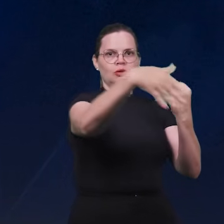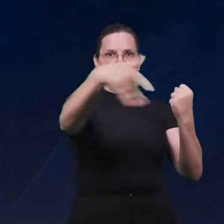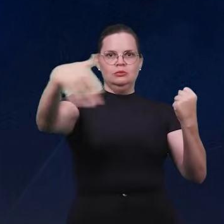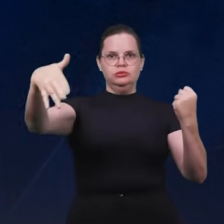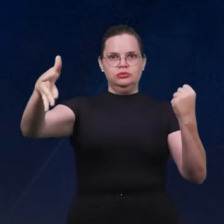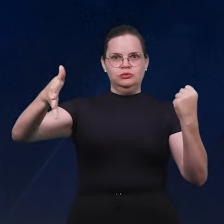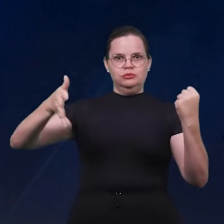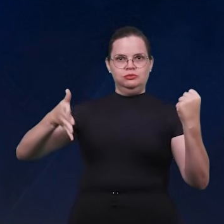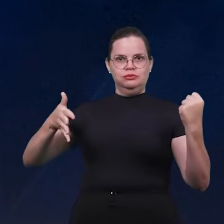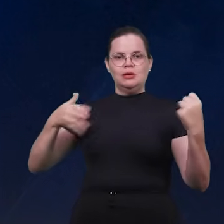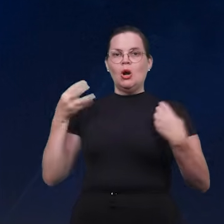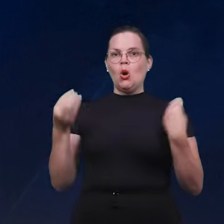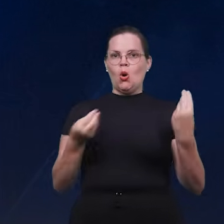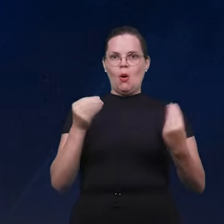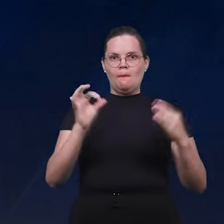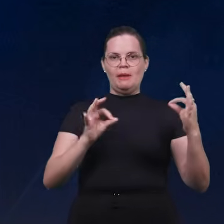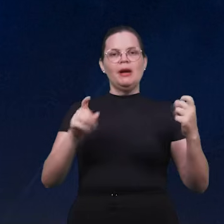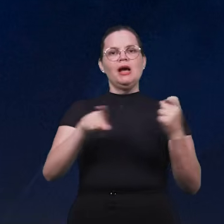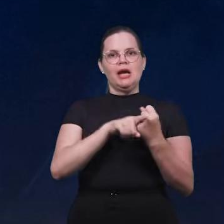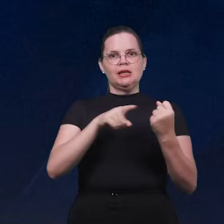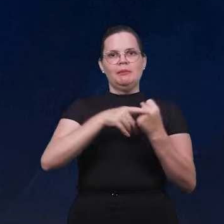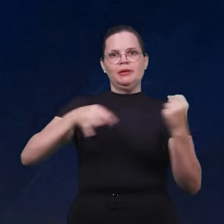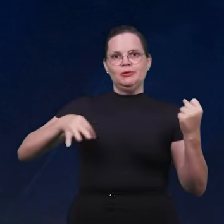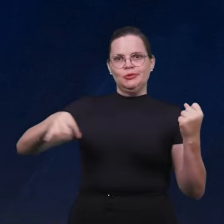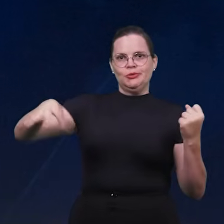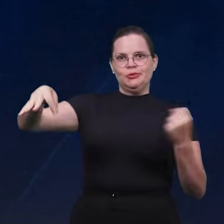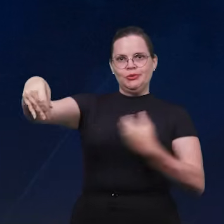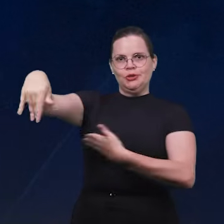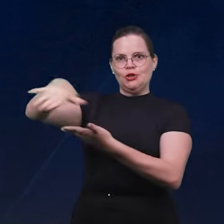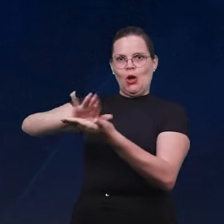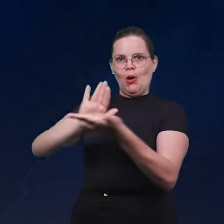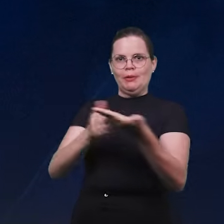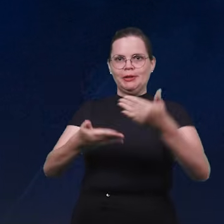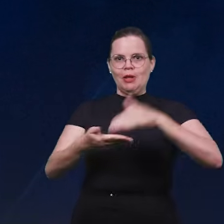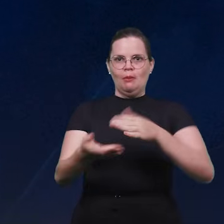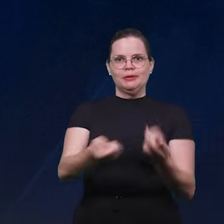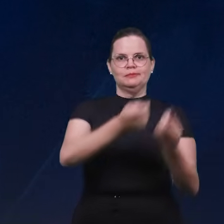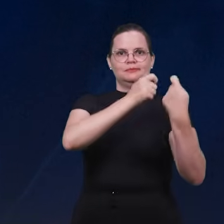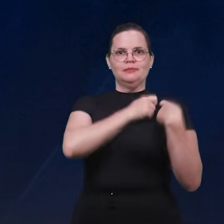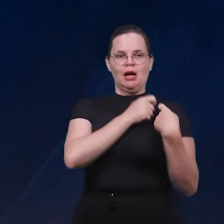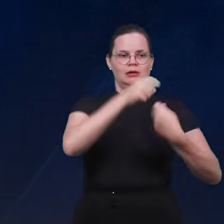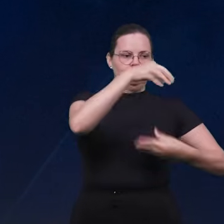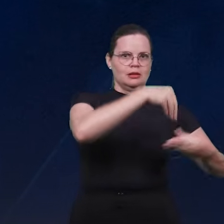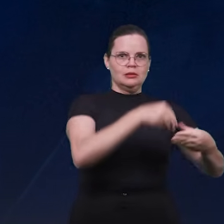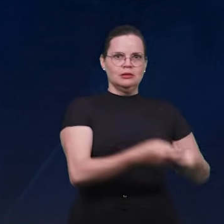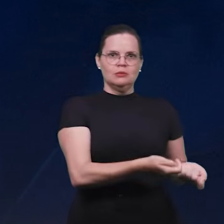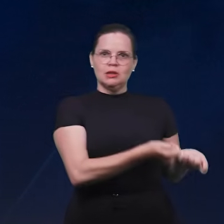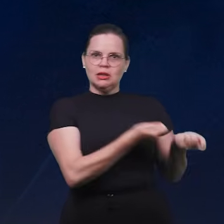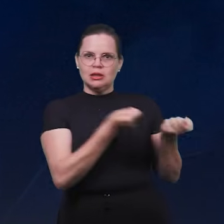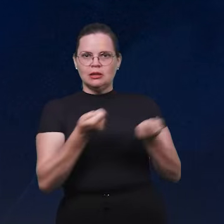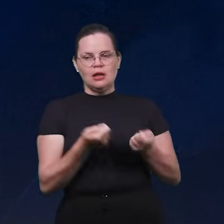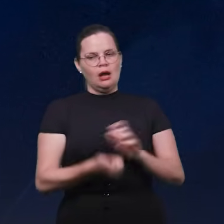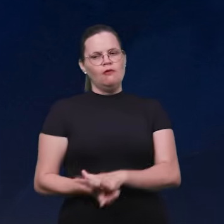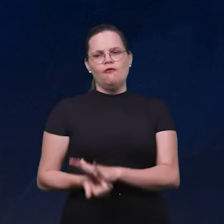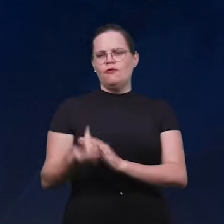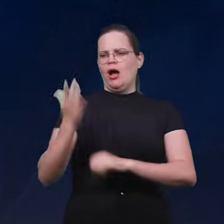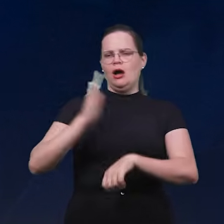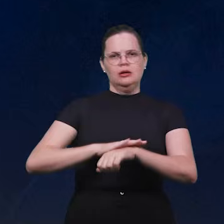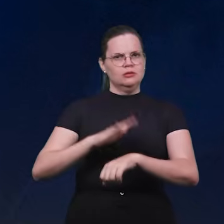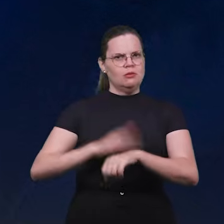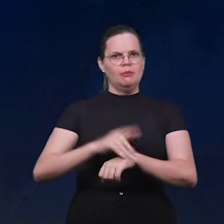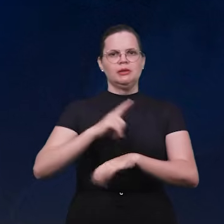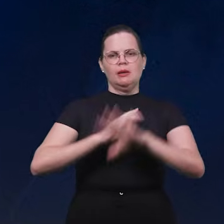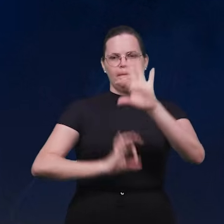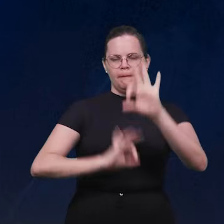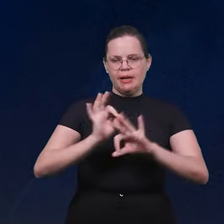repetido dezenas de vezes ao longo de toda a caminhada pelo deserto. No lugar onde a nuvem parava,